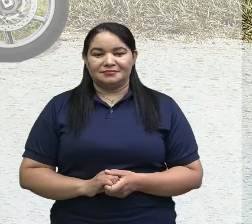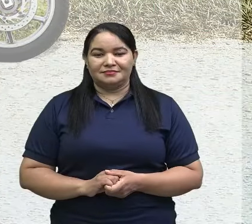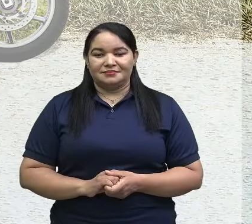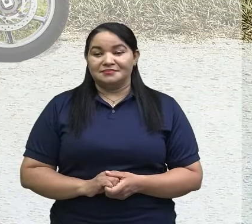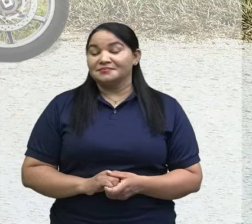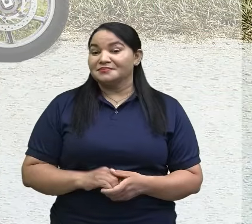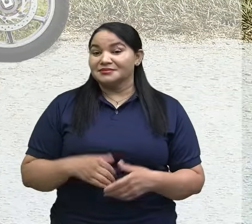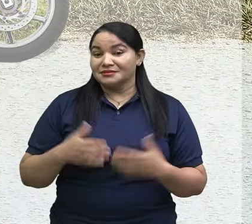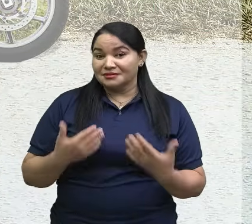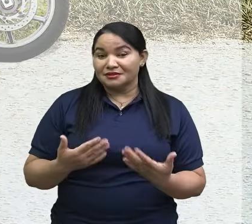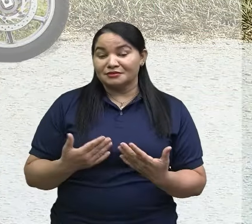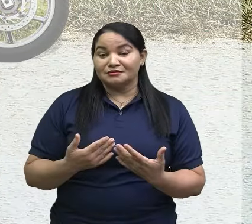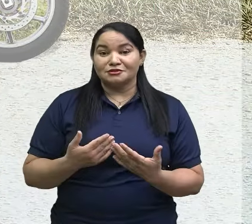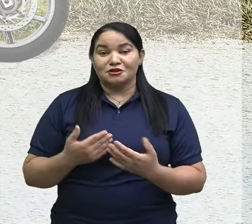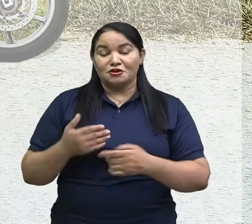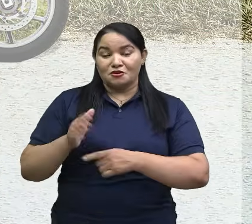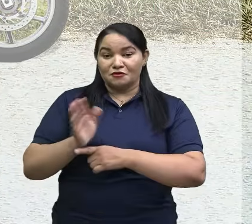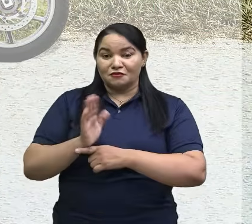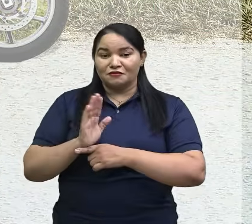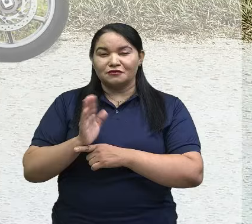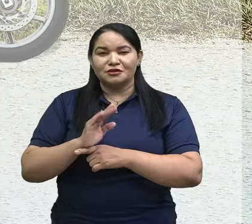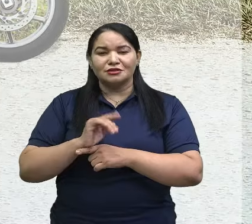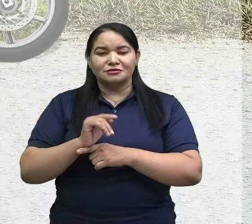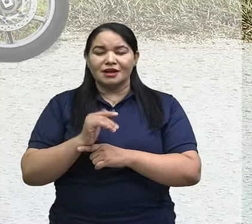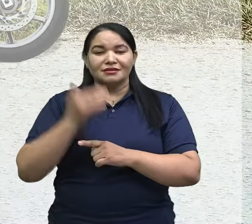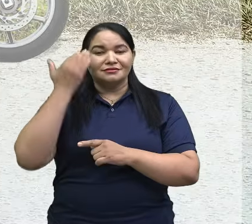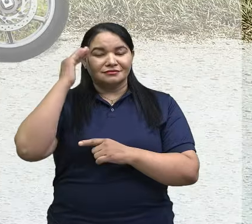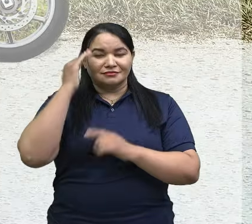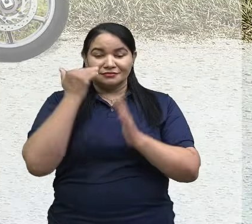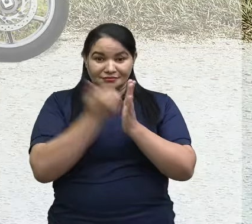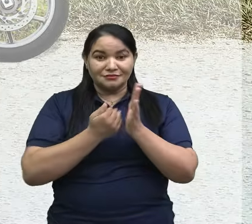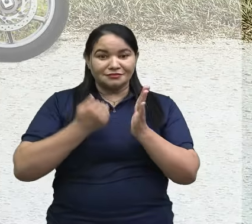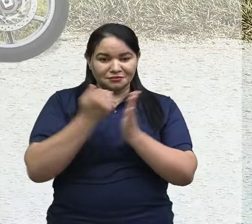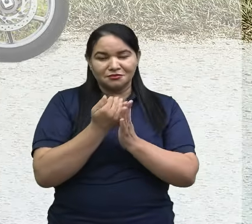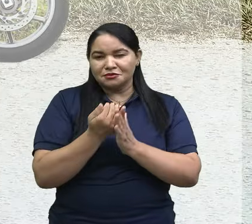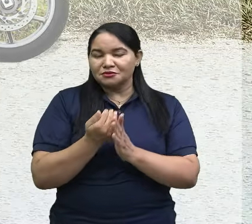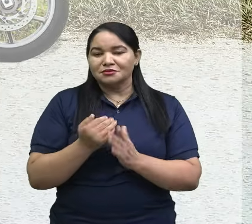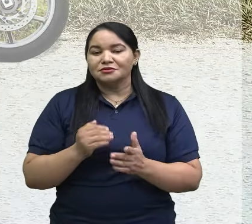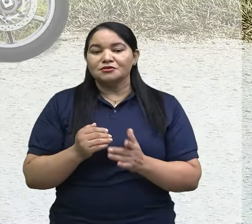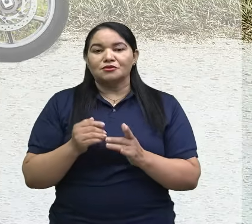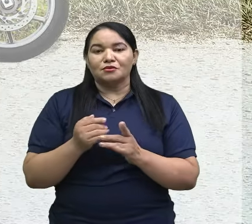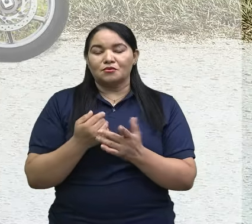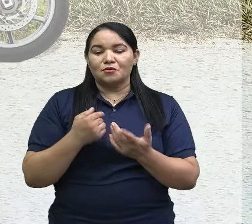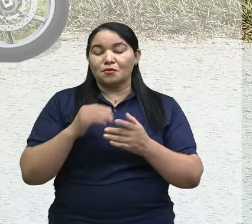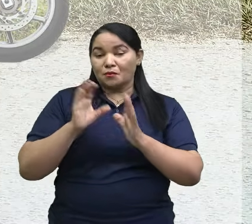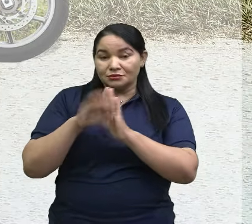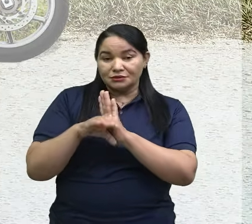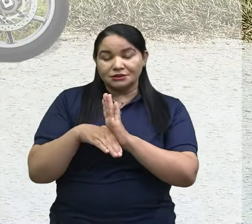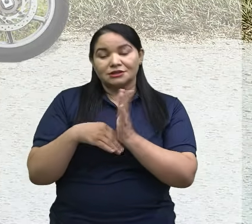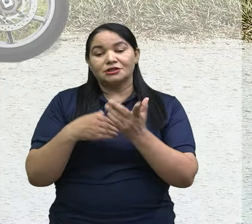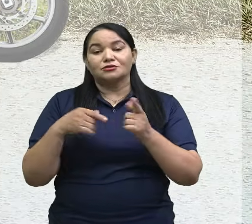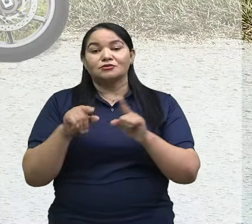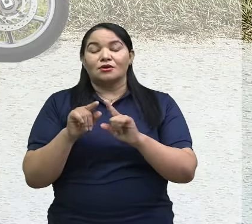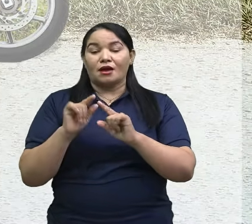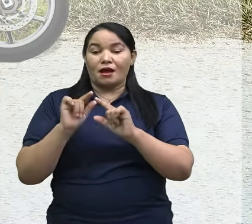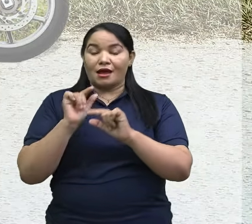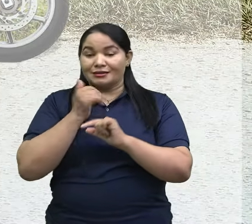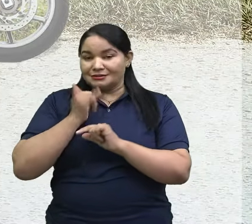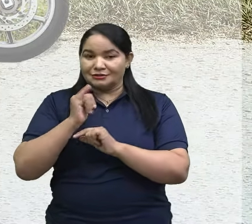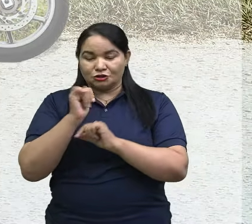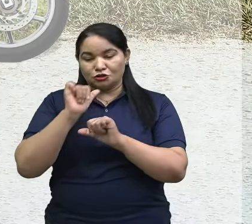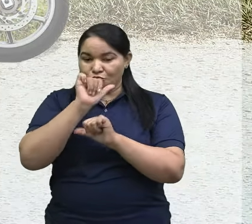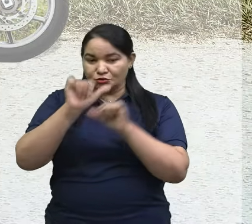Então, né, pessoal, nesse vídeo a gente conseguiu entender um pouquinho melhor sobre, né, todos os conceitos da eletrólise e